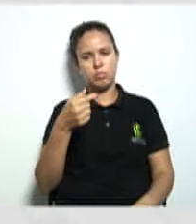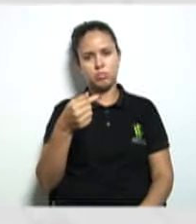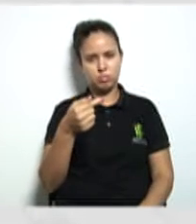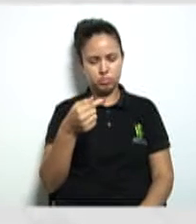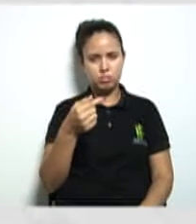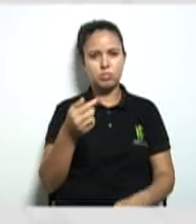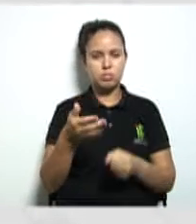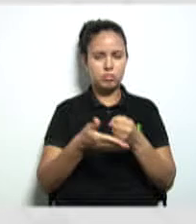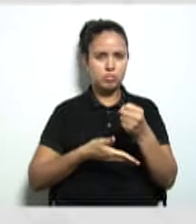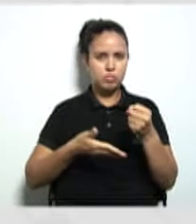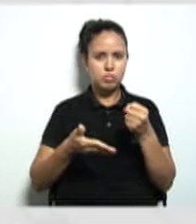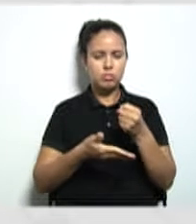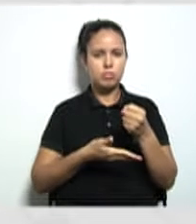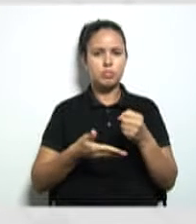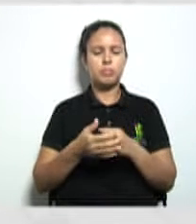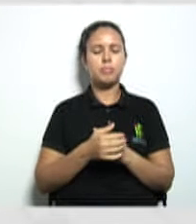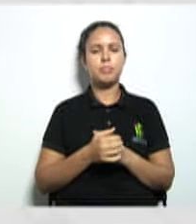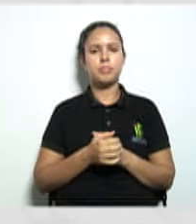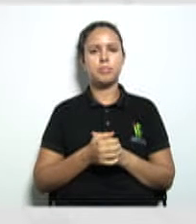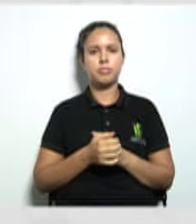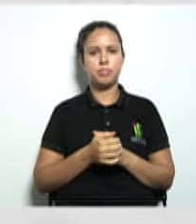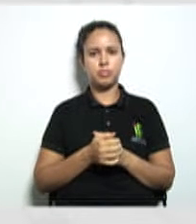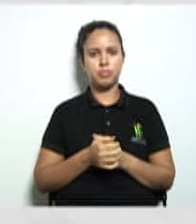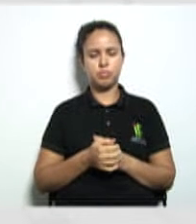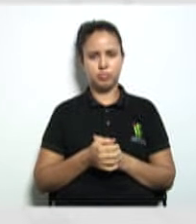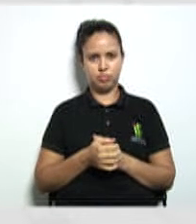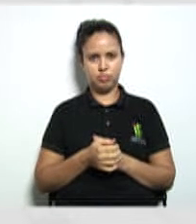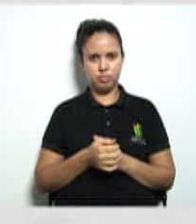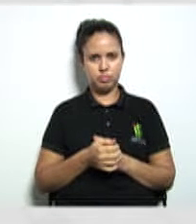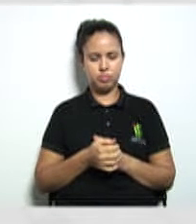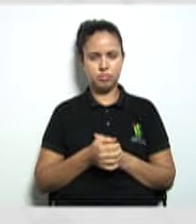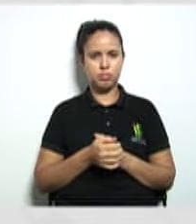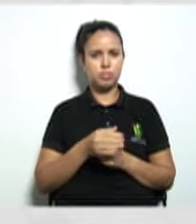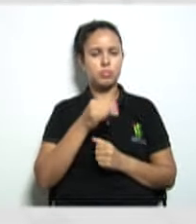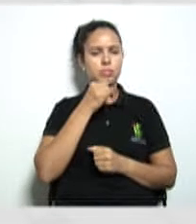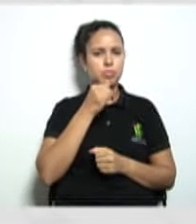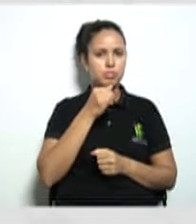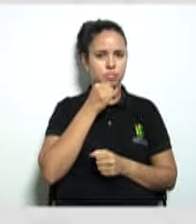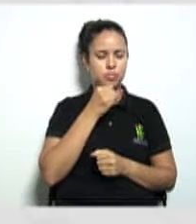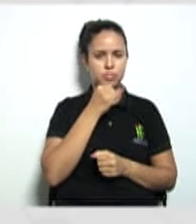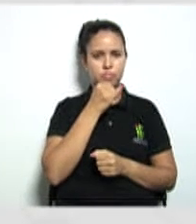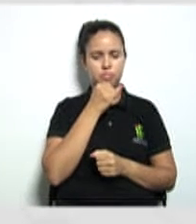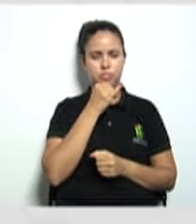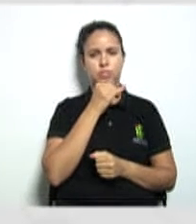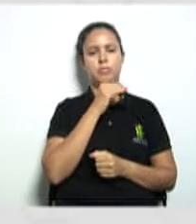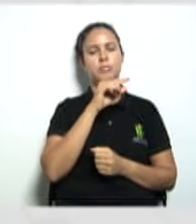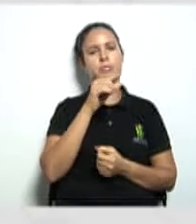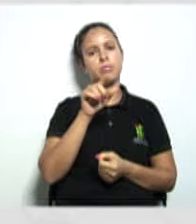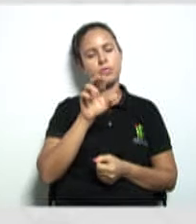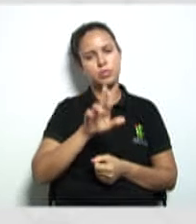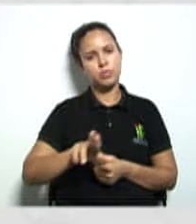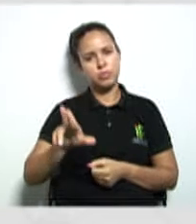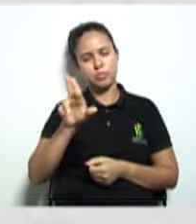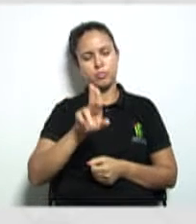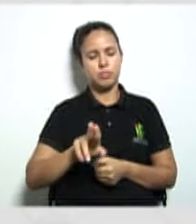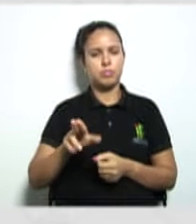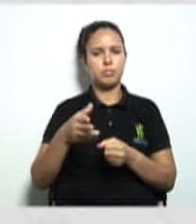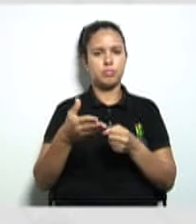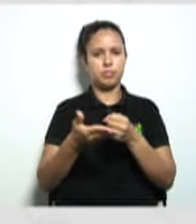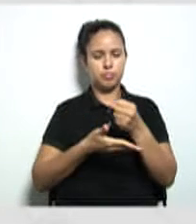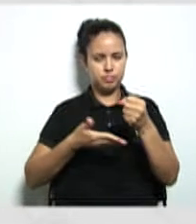né? O que ele diz? Um exemplo de aplicação do princípio de interesse pela comunidade é o quê?